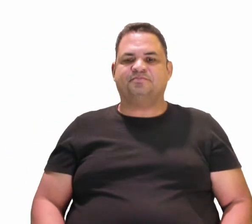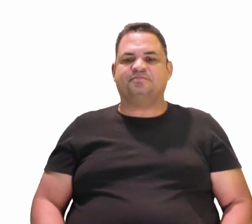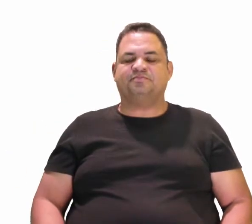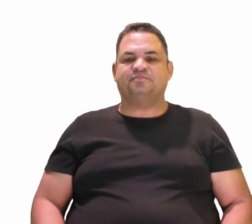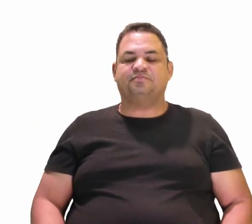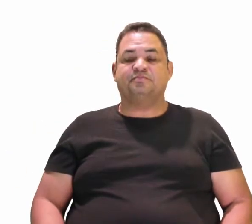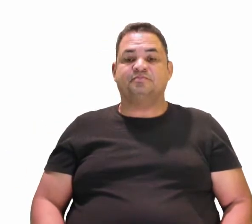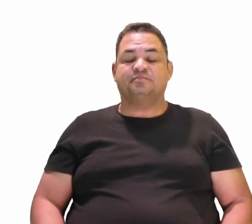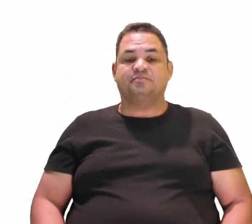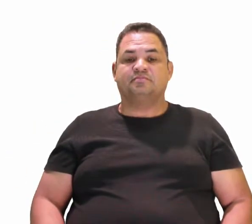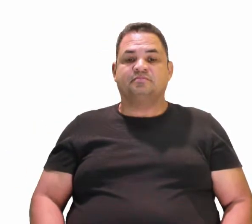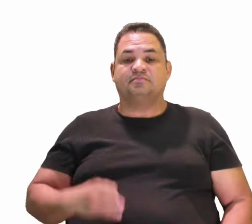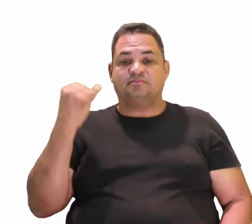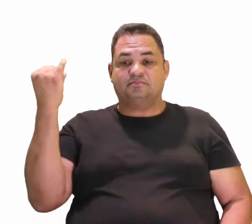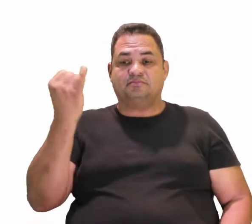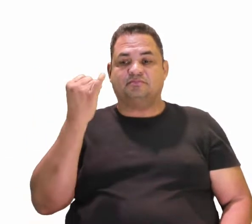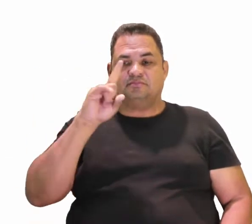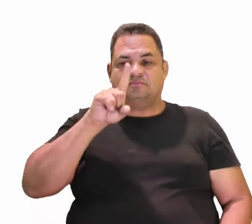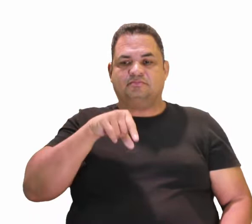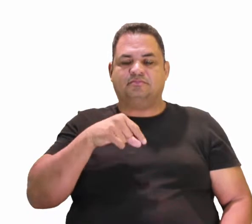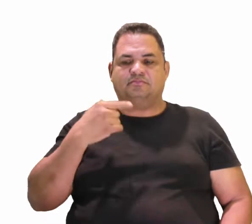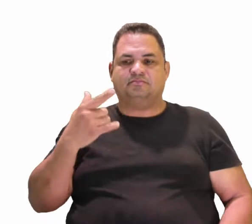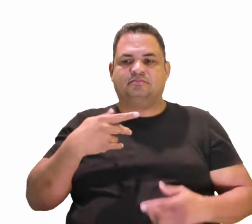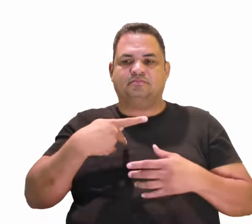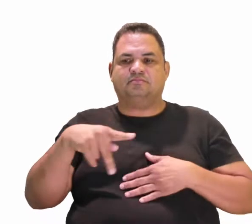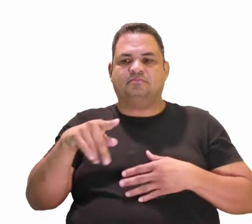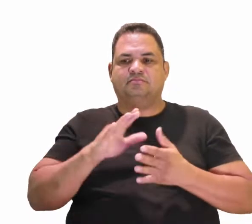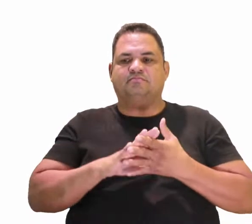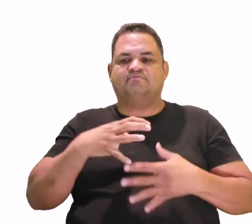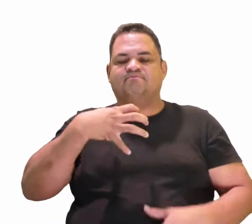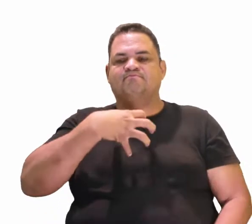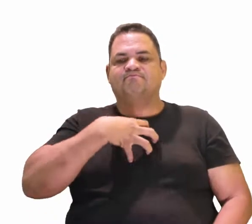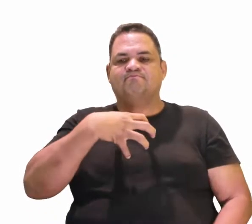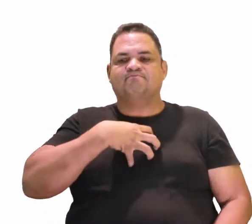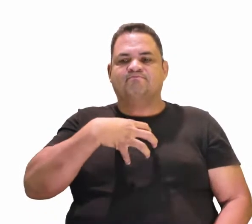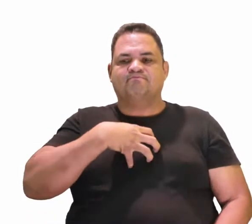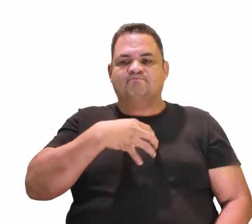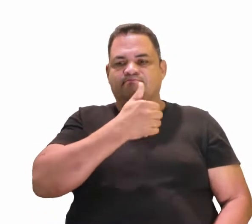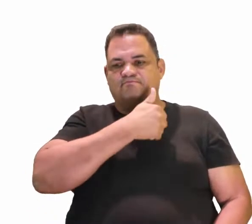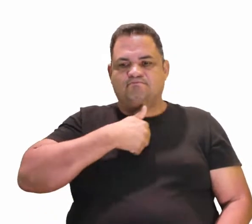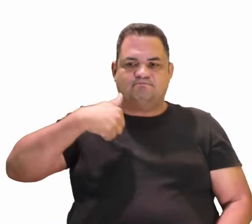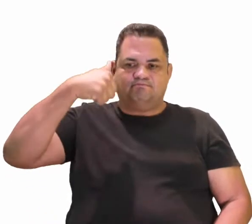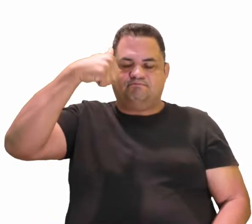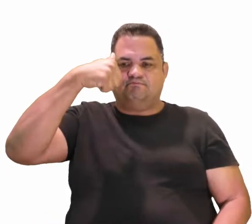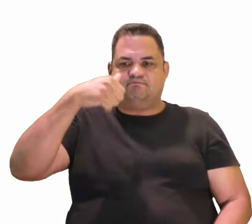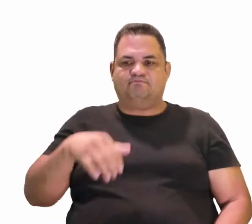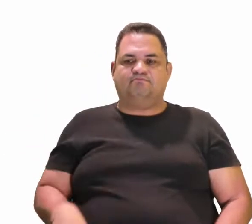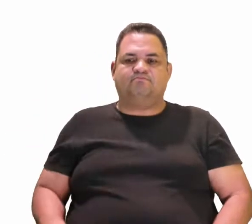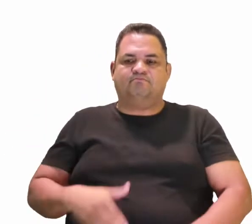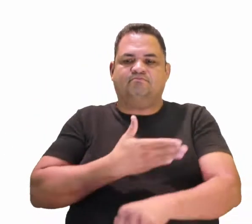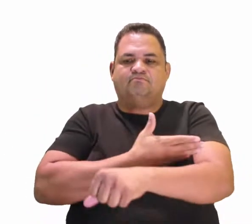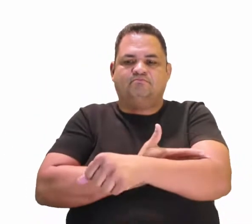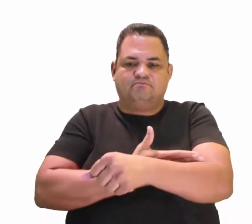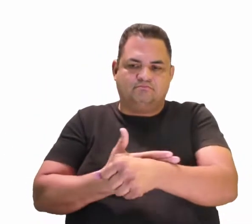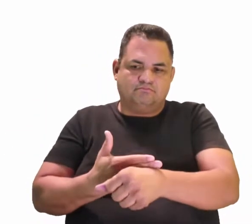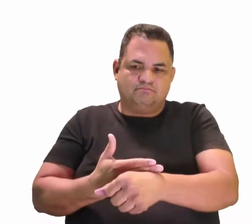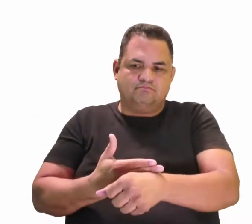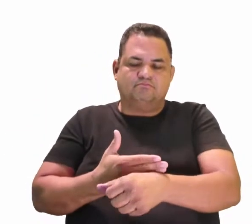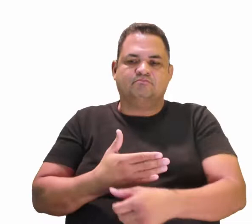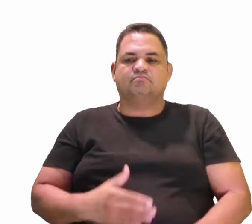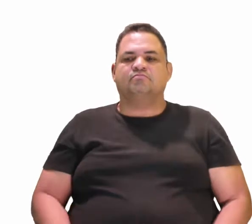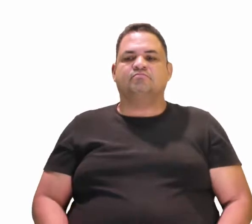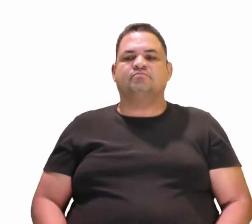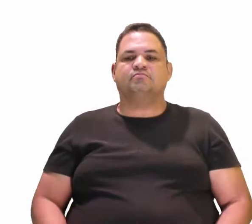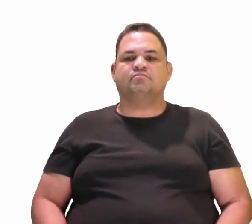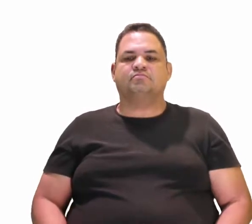o stretch ele é muito importante para a gente se sentir melhor, um hábito bem saudável fazer esse